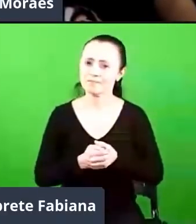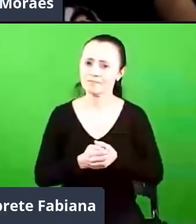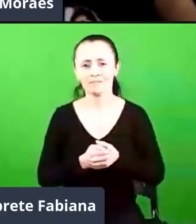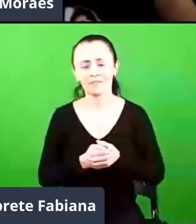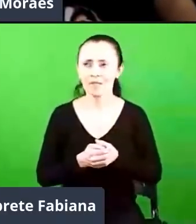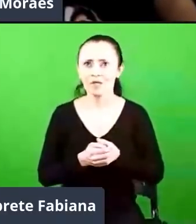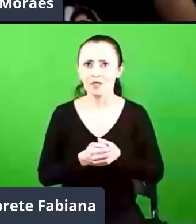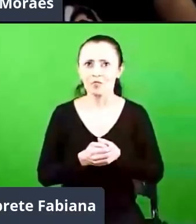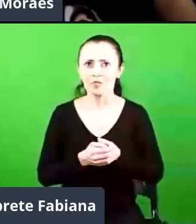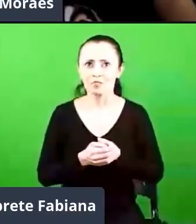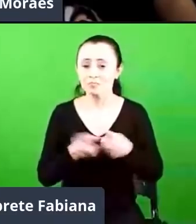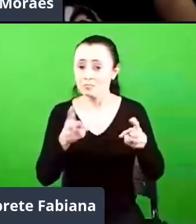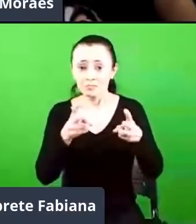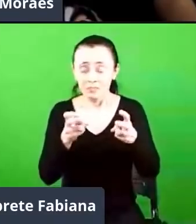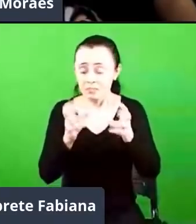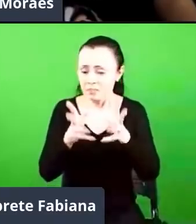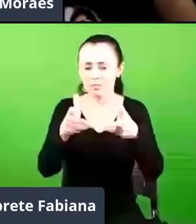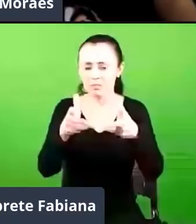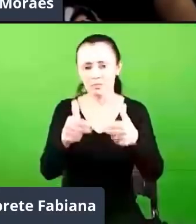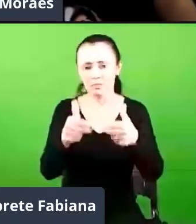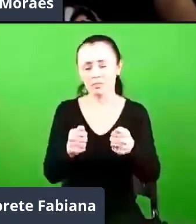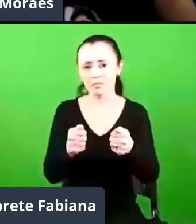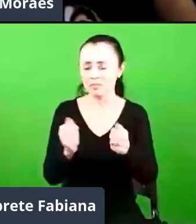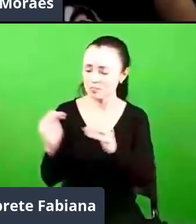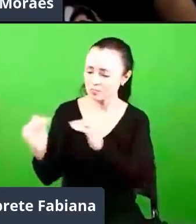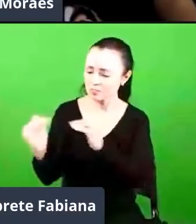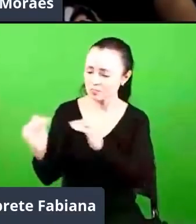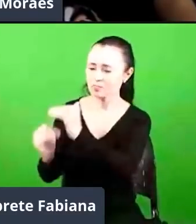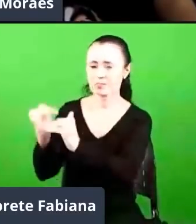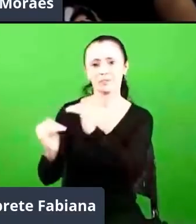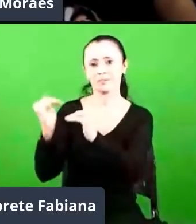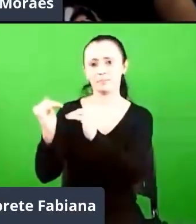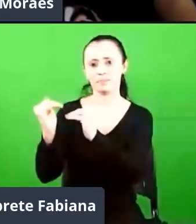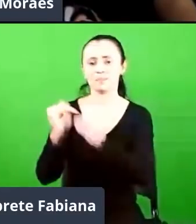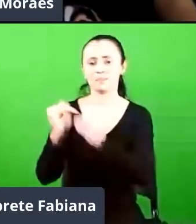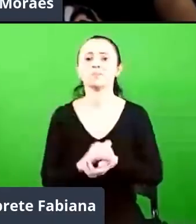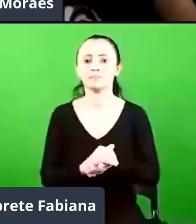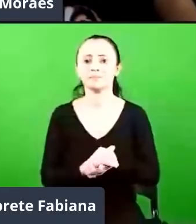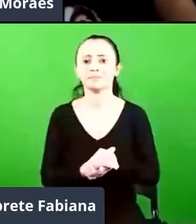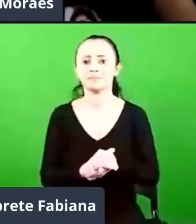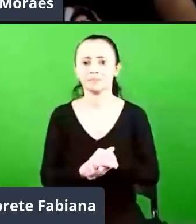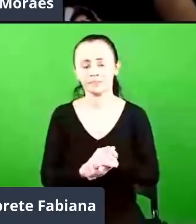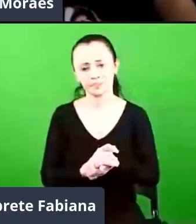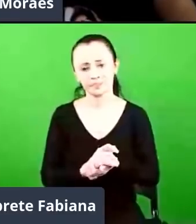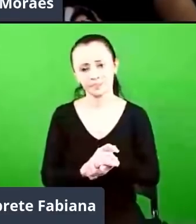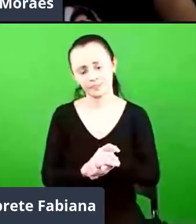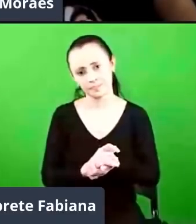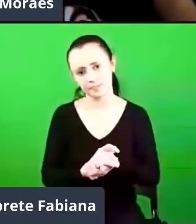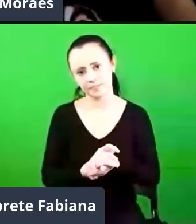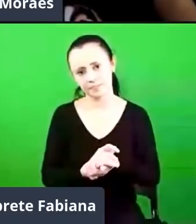esse crescimento de fato desse aluno. Então, assim, existe até, Adriana, você mencionou questões